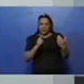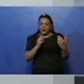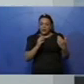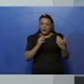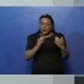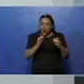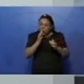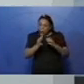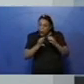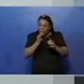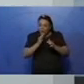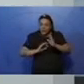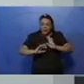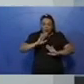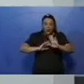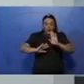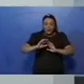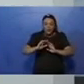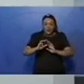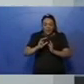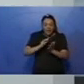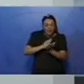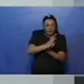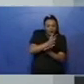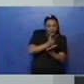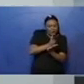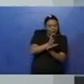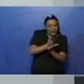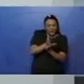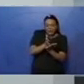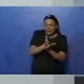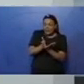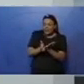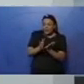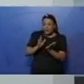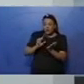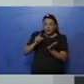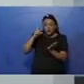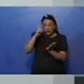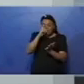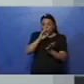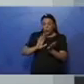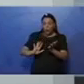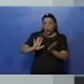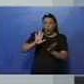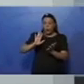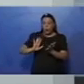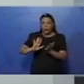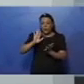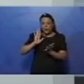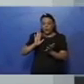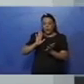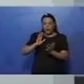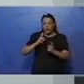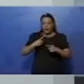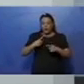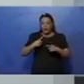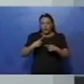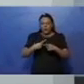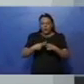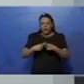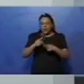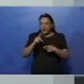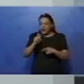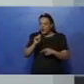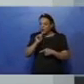pouco cuidado, porque há várias variantes. Por que várias variantes no caso da comparação? Porque